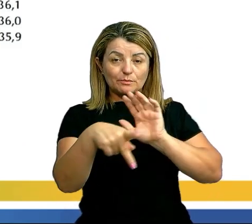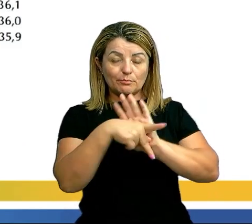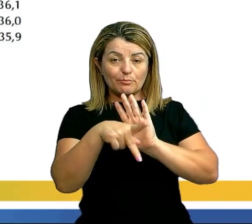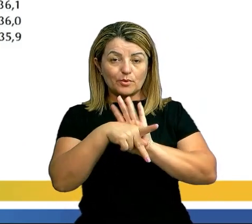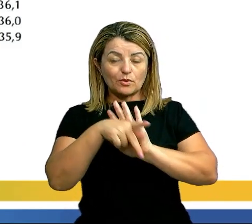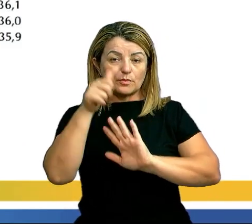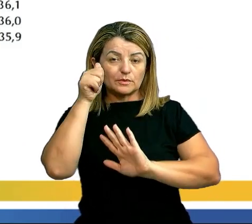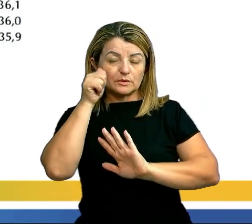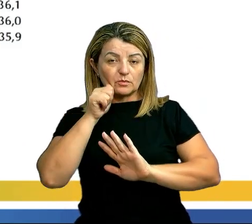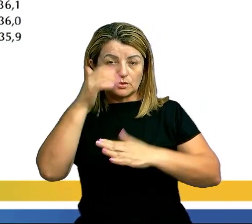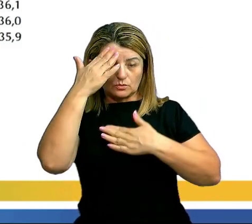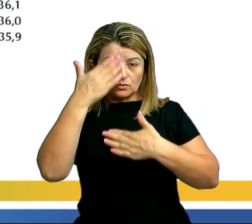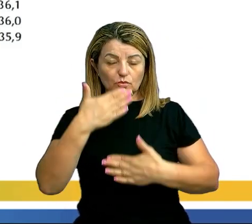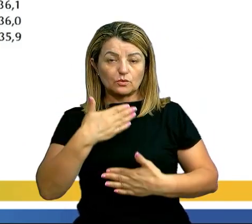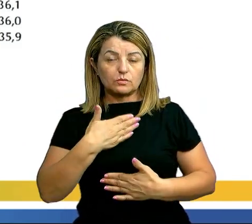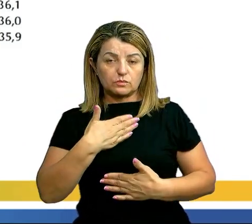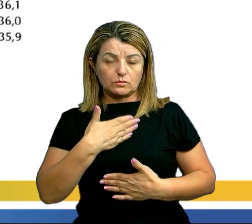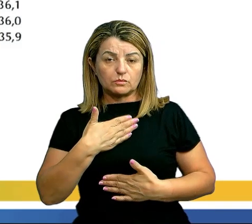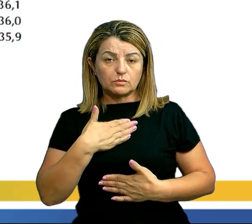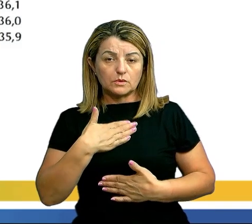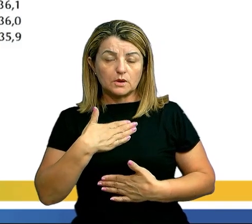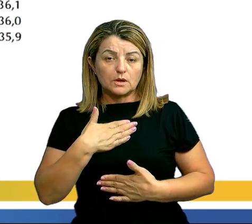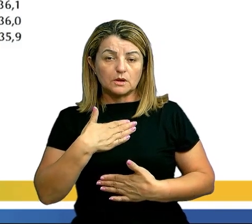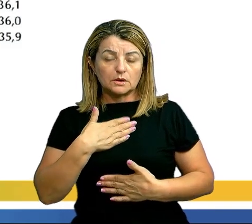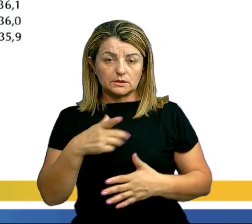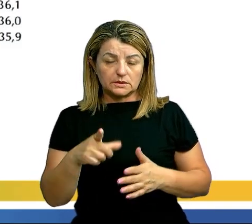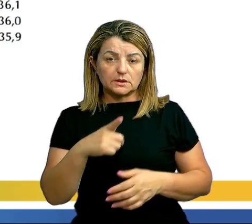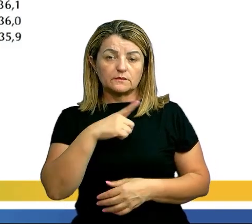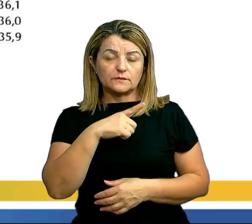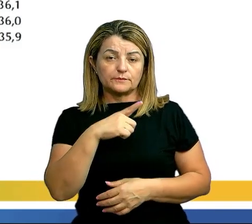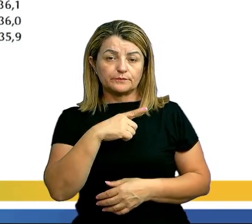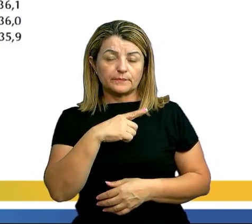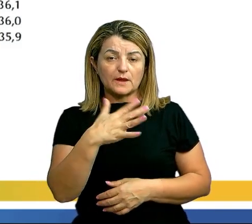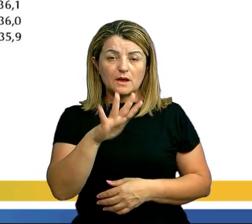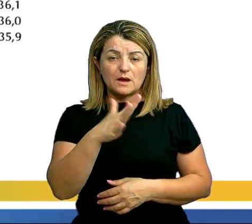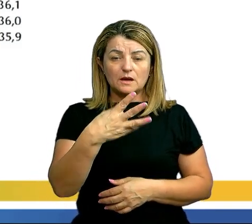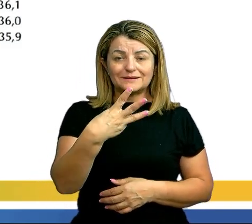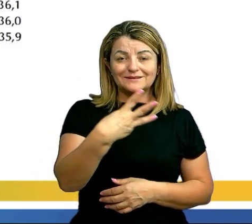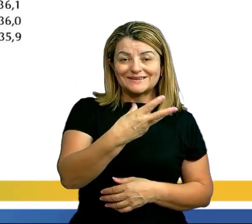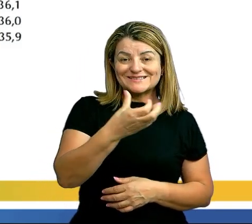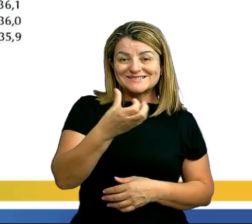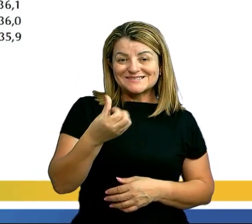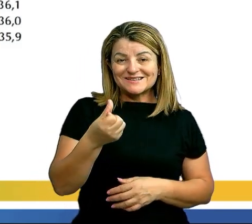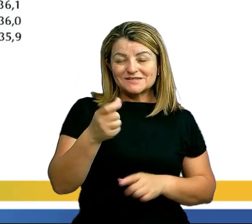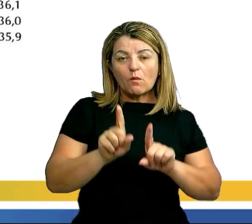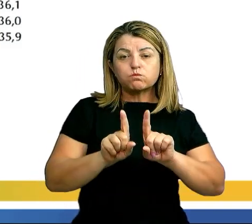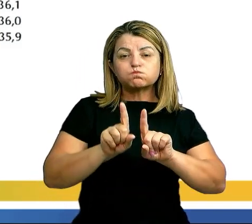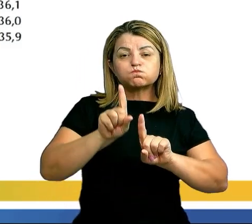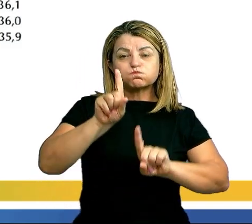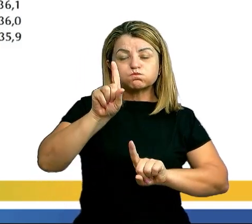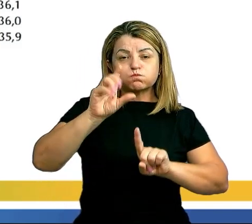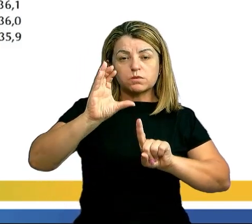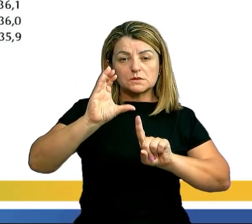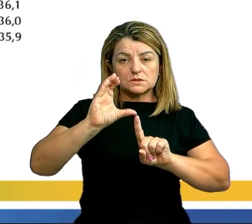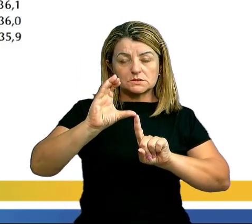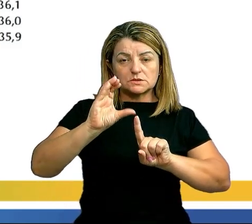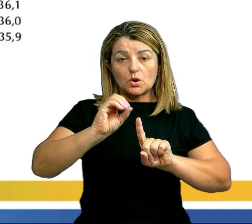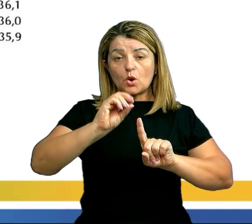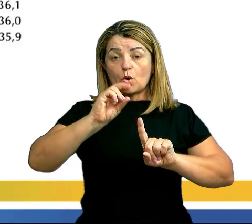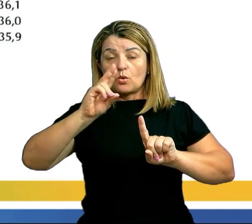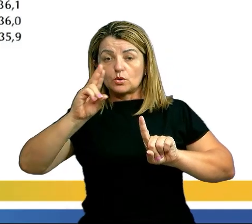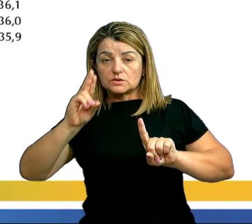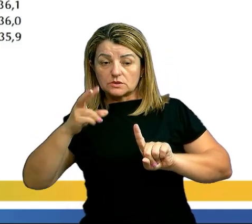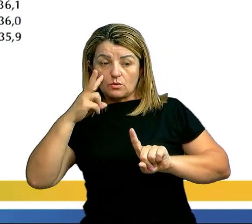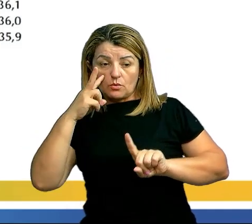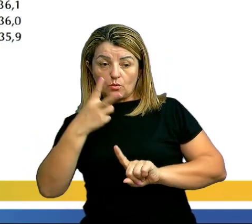seja, a menor temperatura em que ela esteve nesse período fértil, foi de 36 graus Celsius. Ou seja, onde a gente